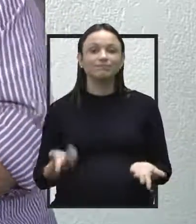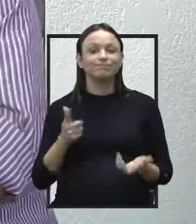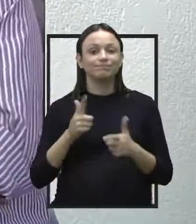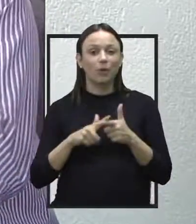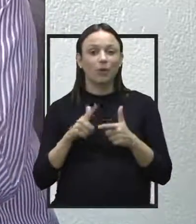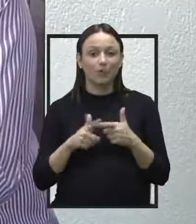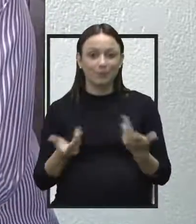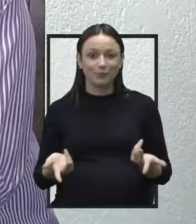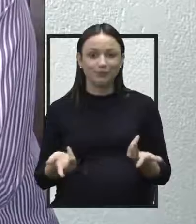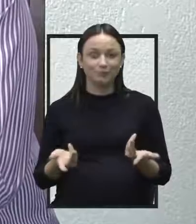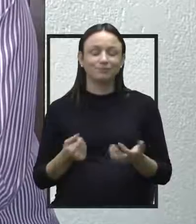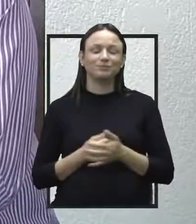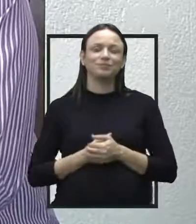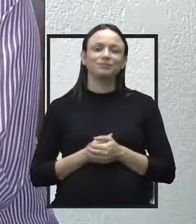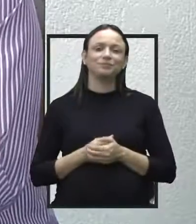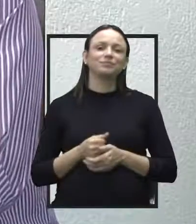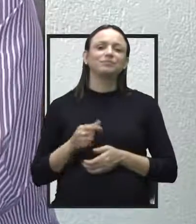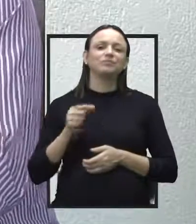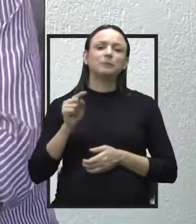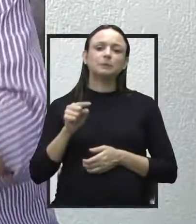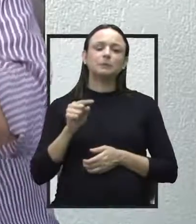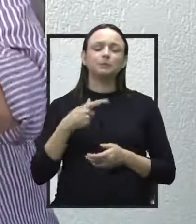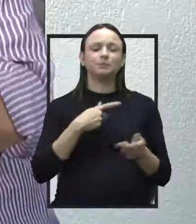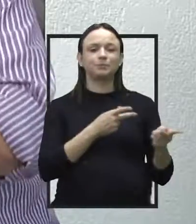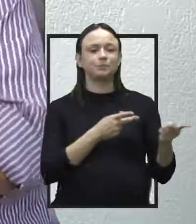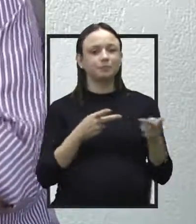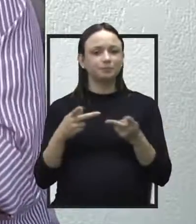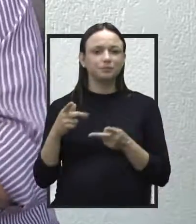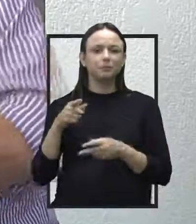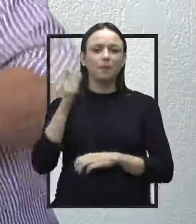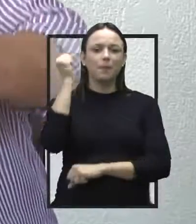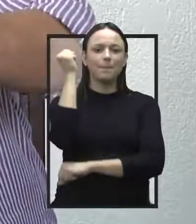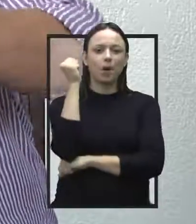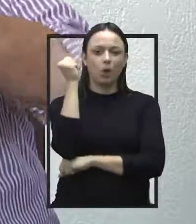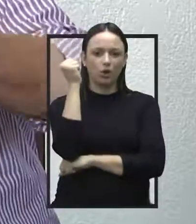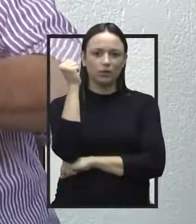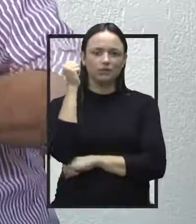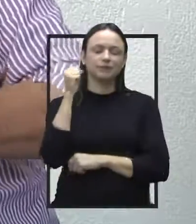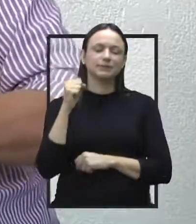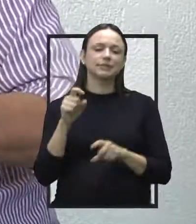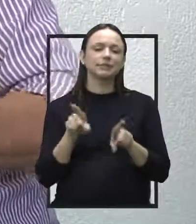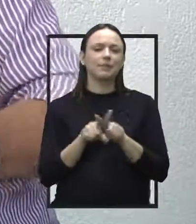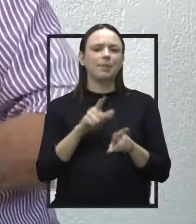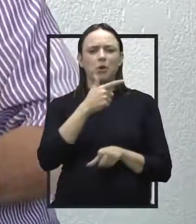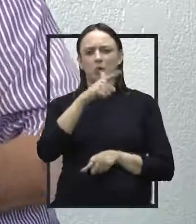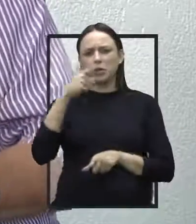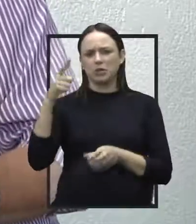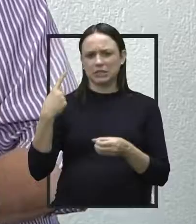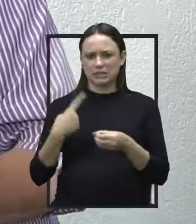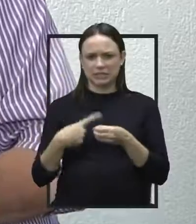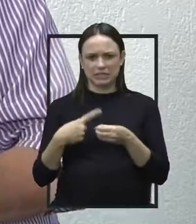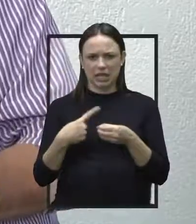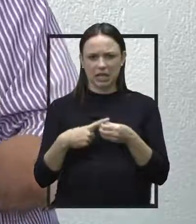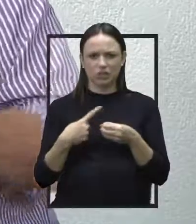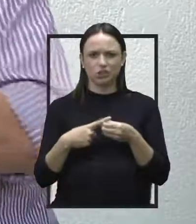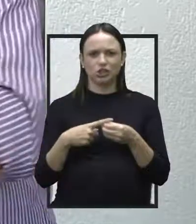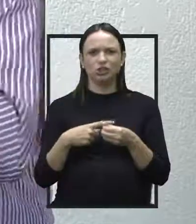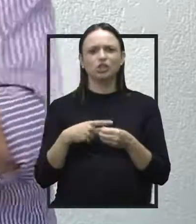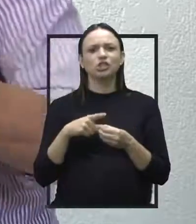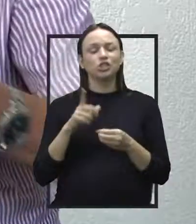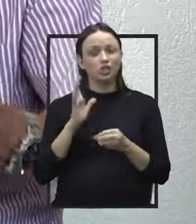E eu estive visitando inclusive aqui perto em Brotas e em outras cidades já estão